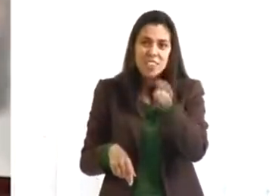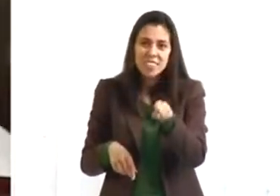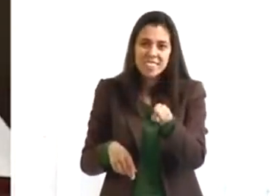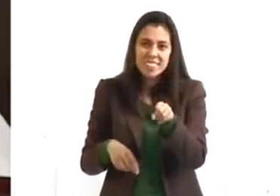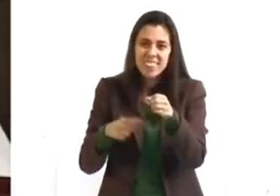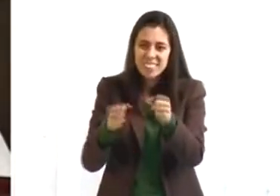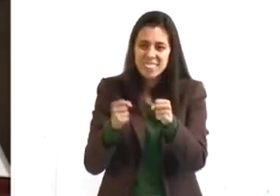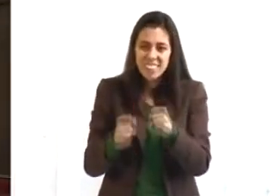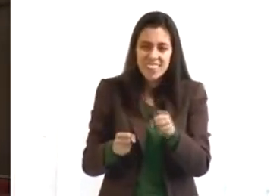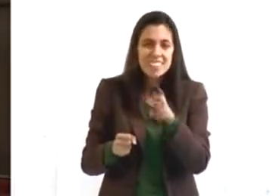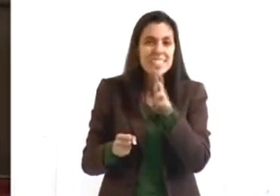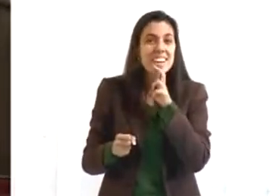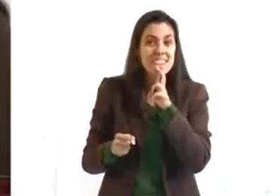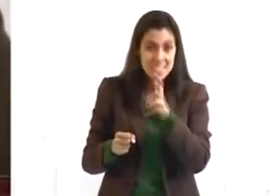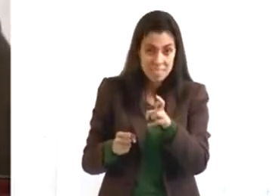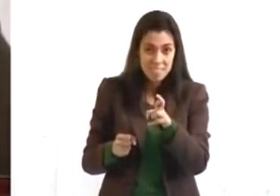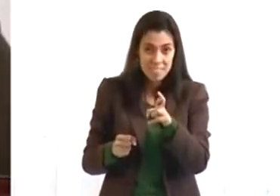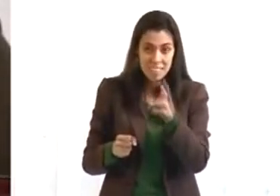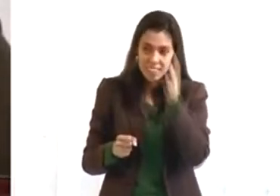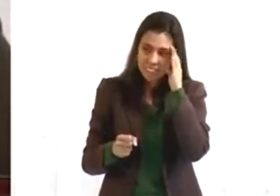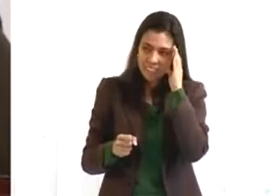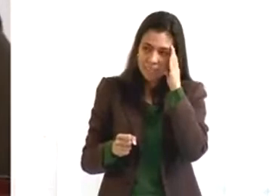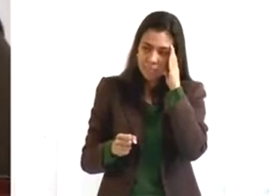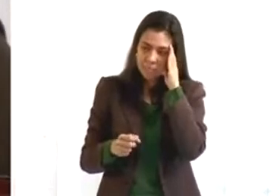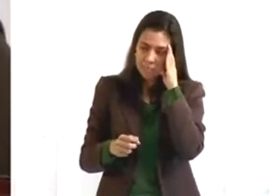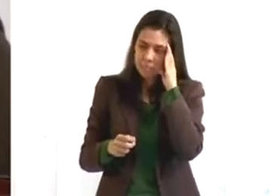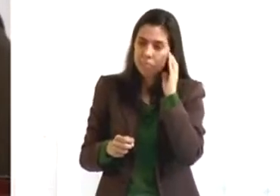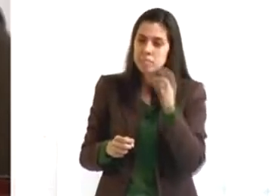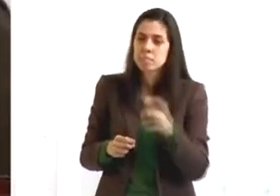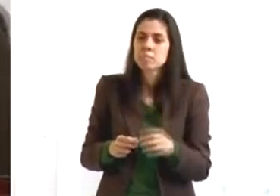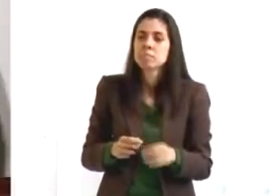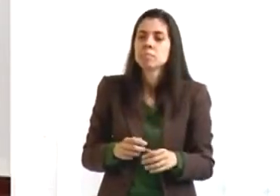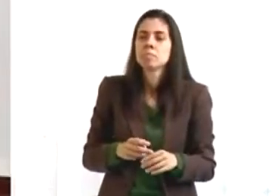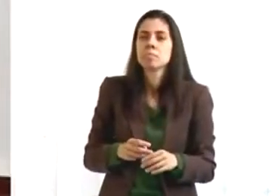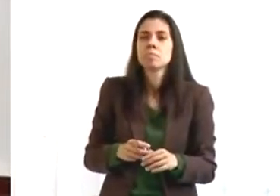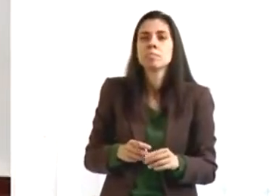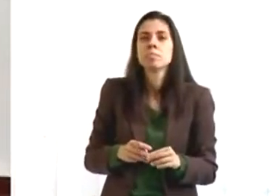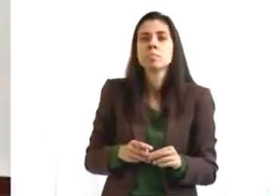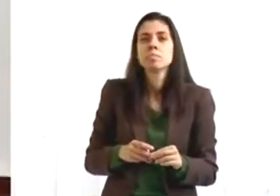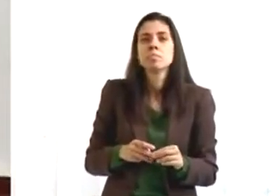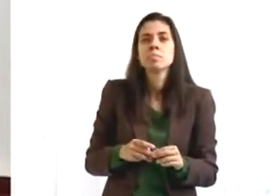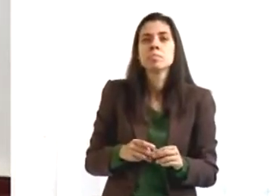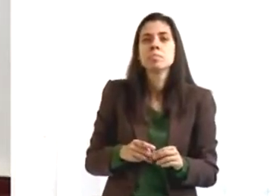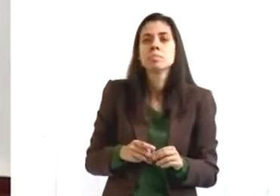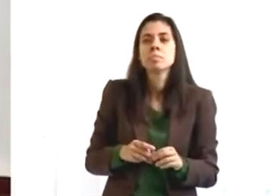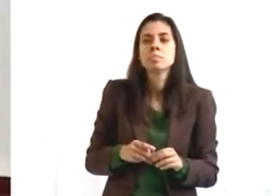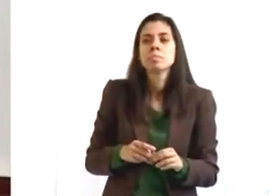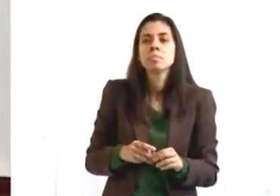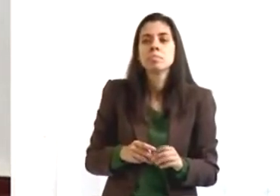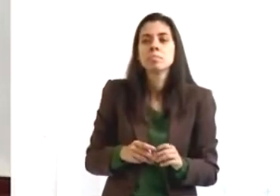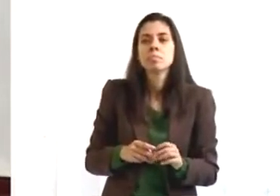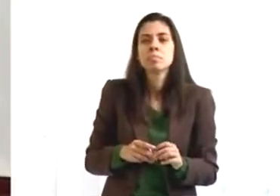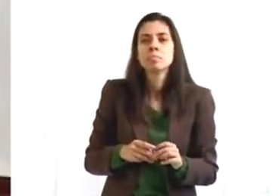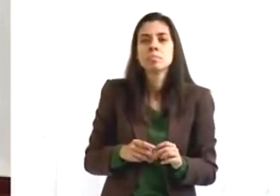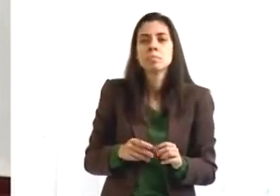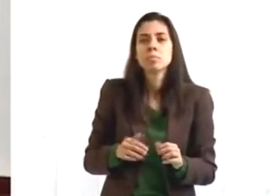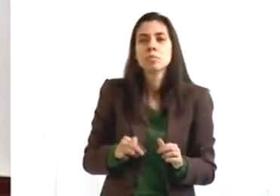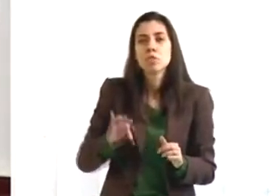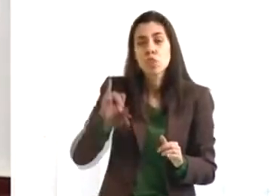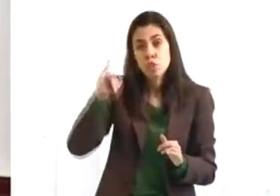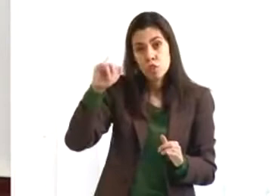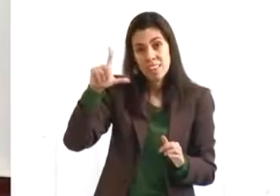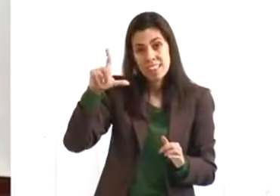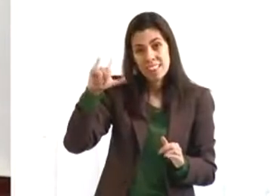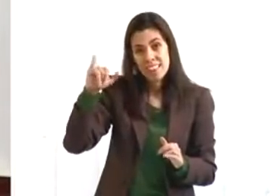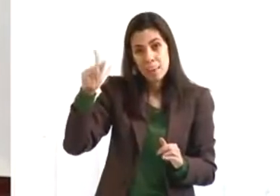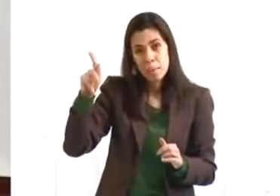discipular as pessoas do seu convívio. Então o texto diz que quando Filipe está correndo ao lado daquele carro, daquela